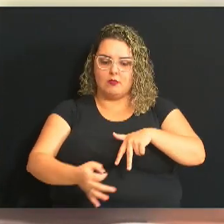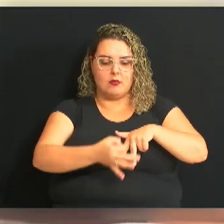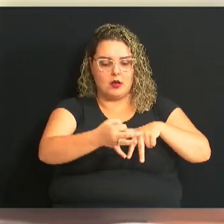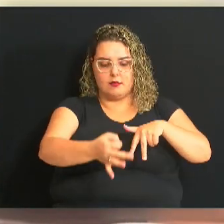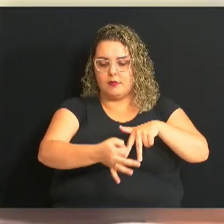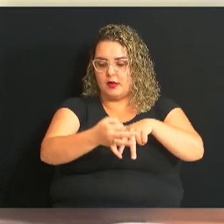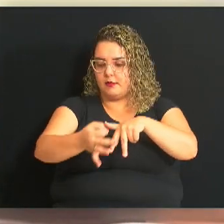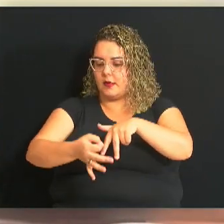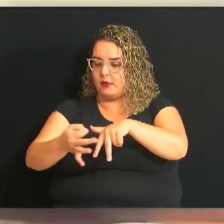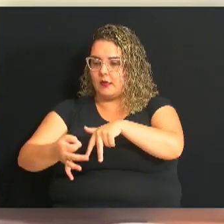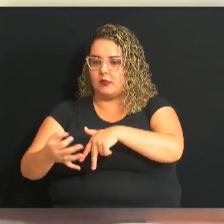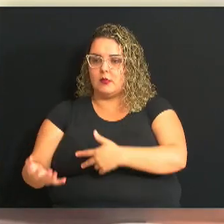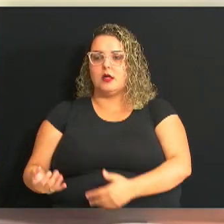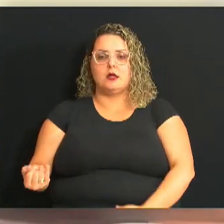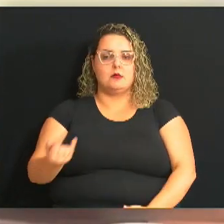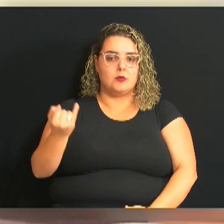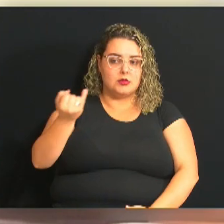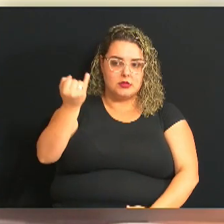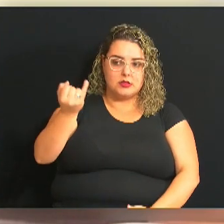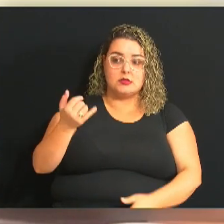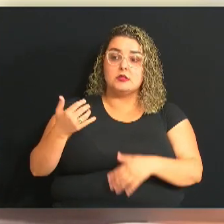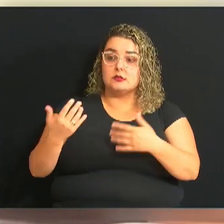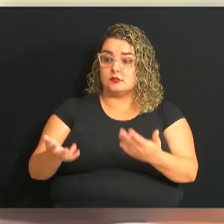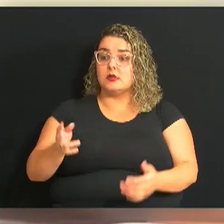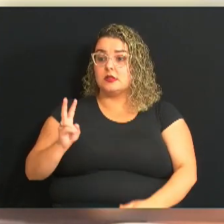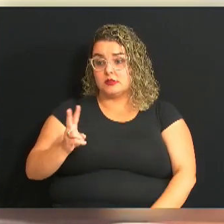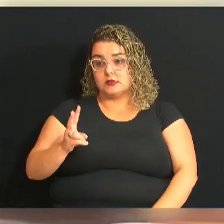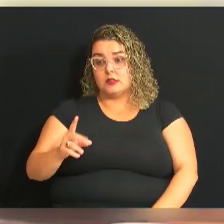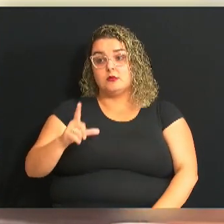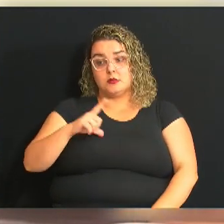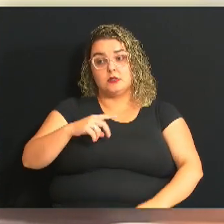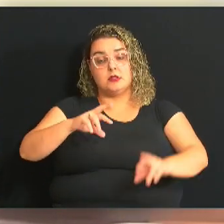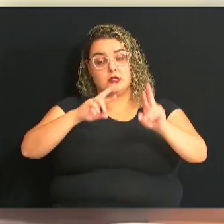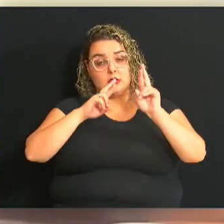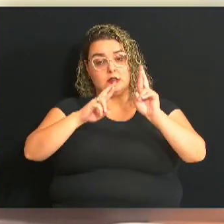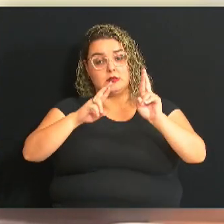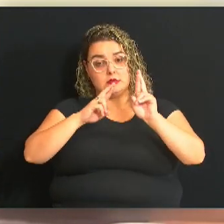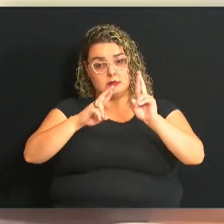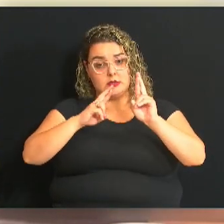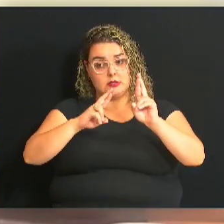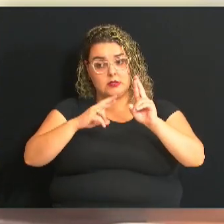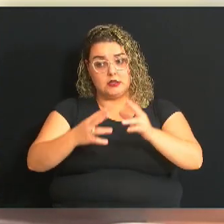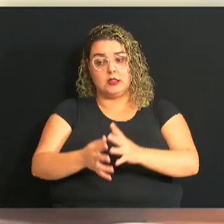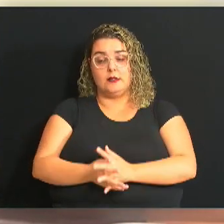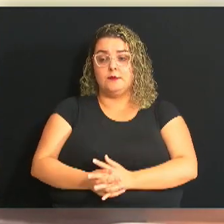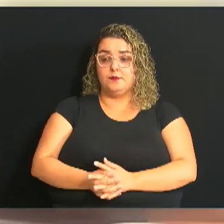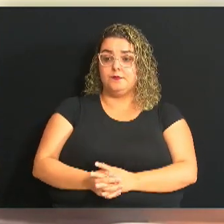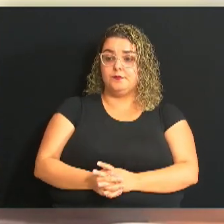enfim. Mas sempre tenho a expectativa de que